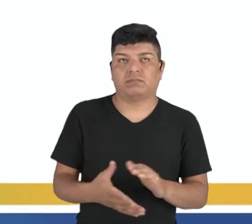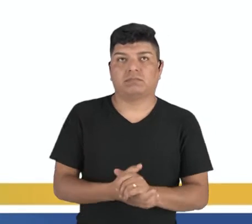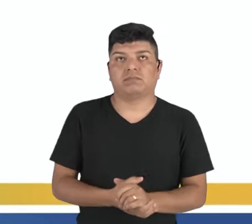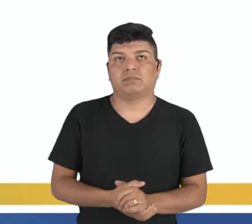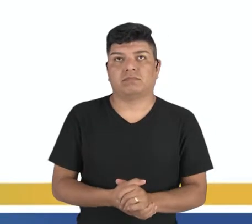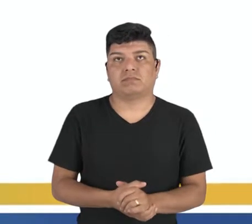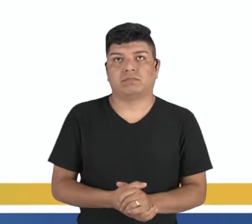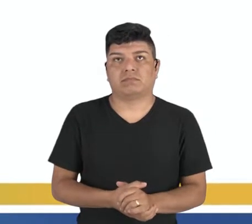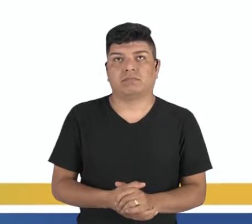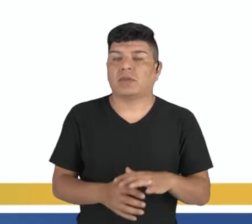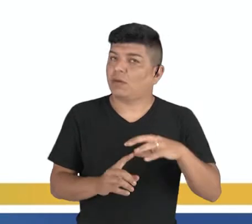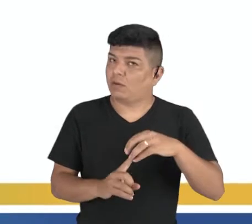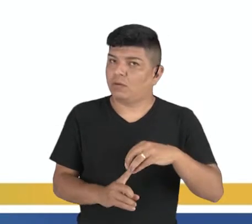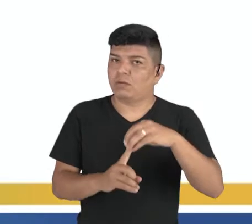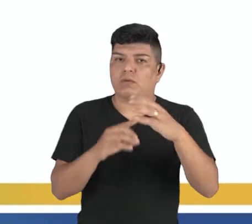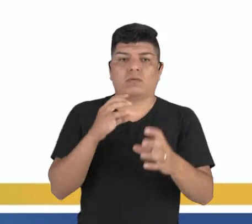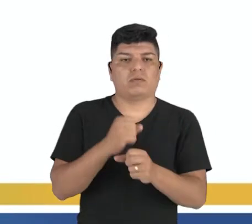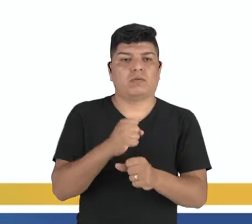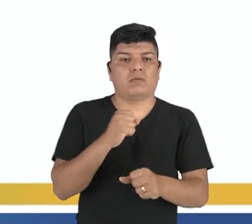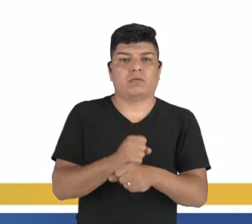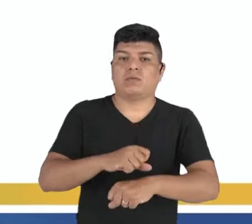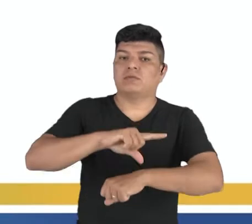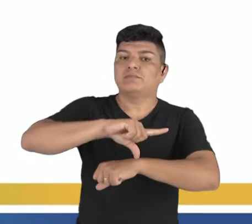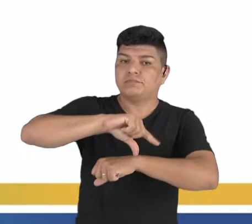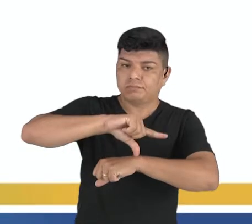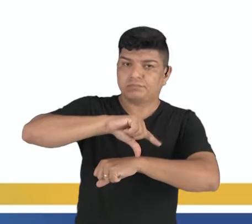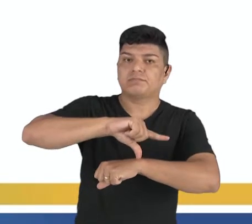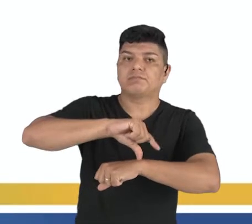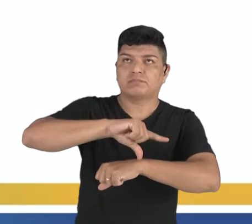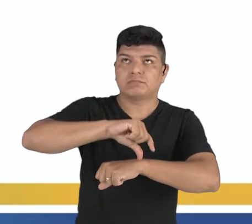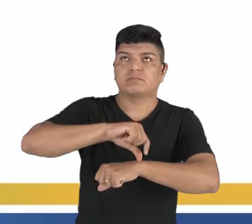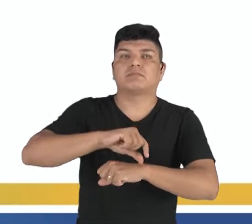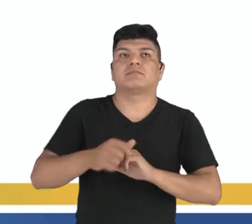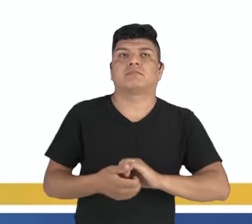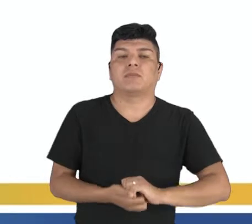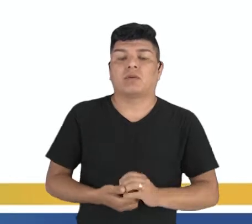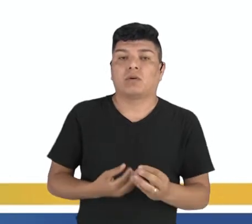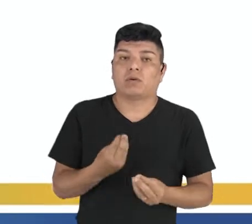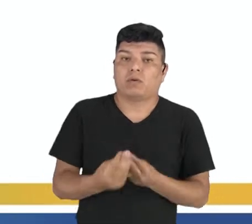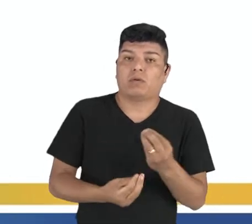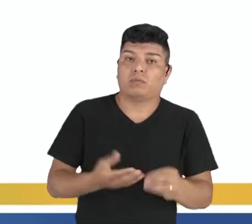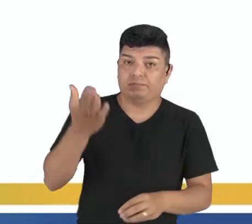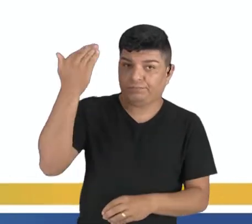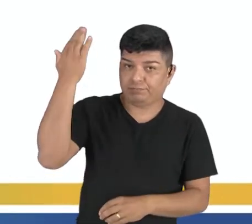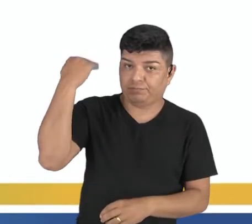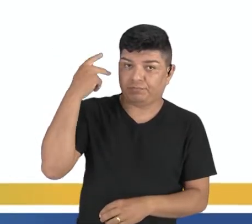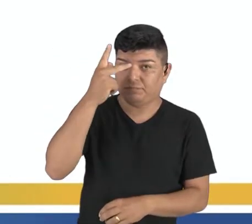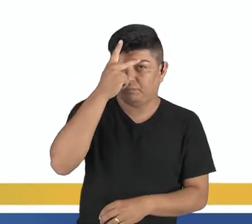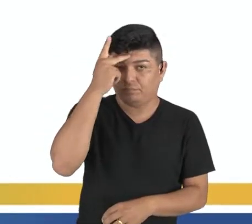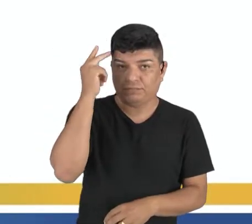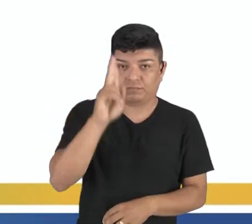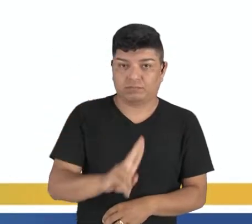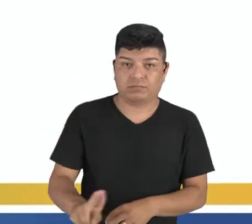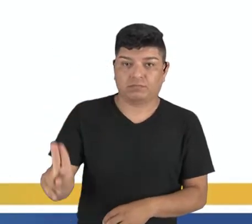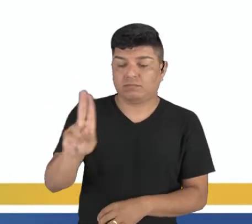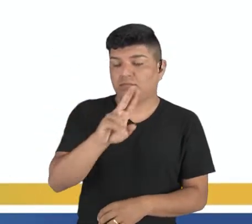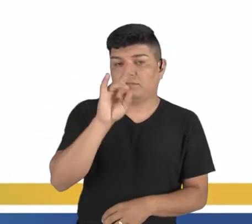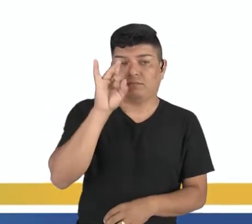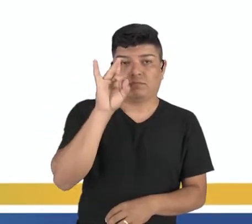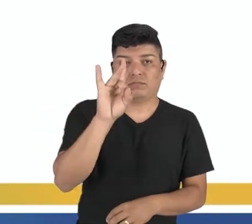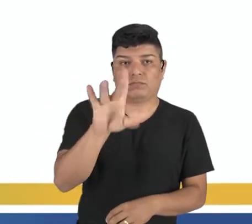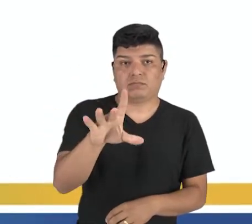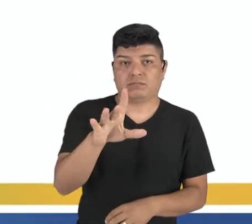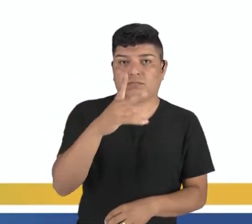é de padronizar o cálculo de tempo, para não ser como antigamente, que as pessoas usavam apenas